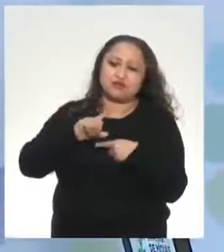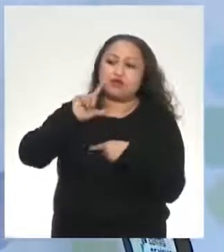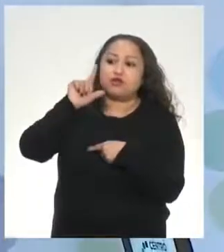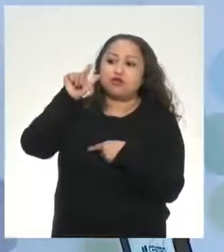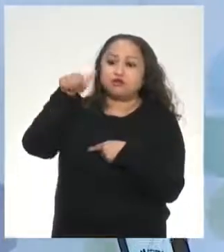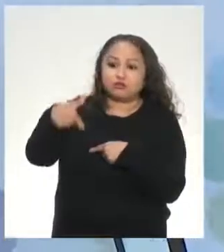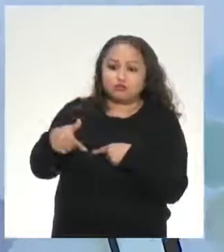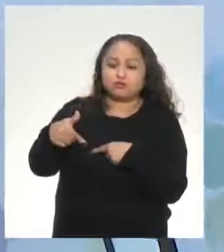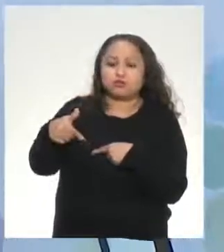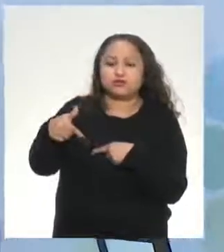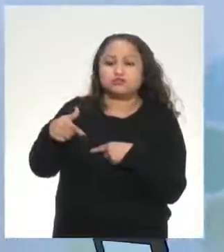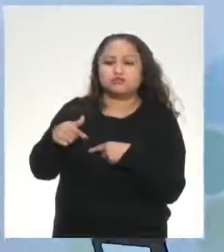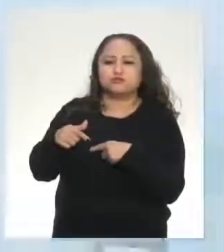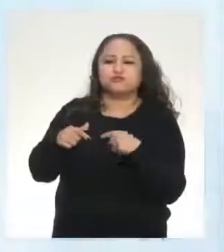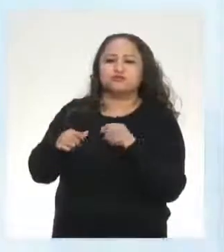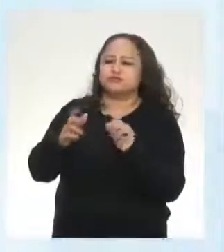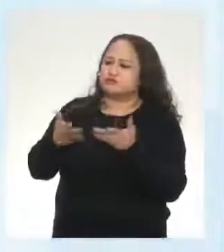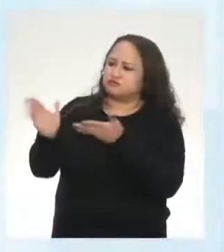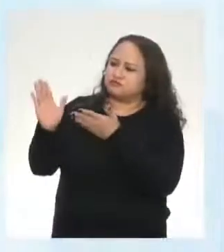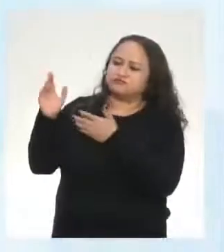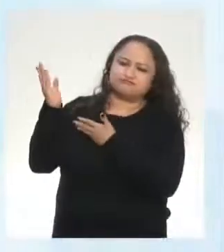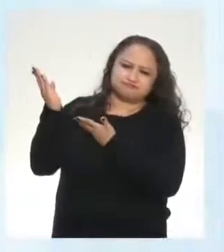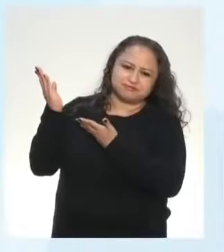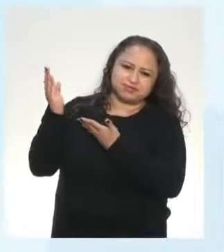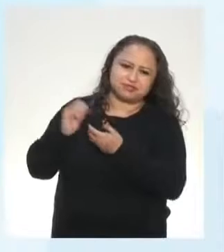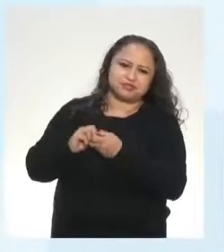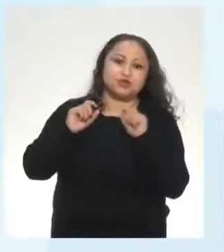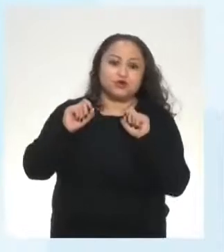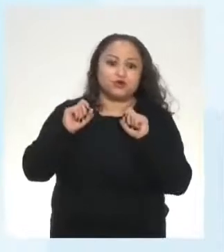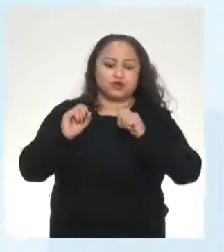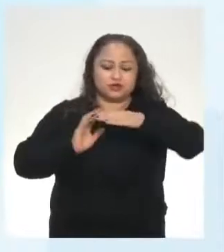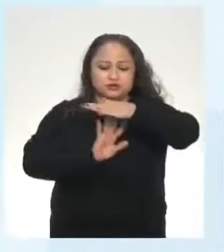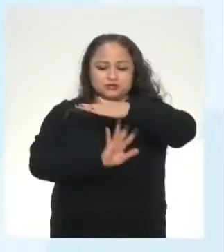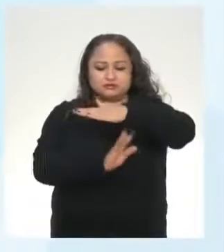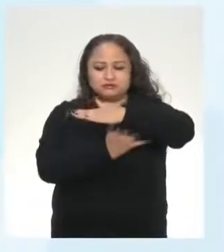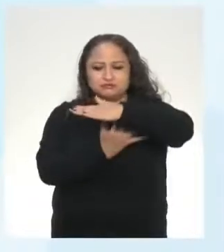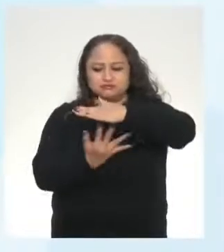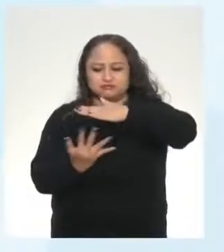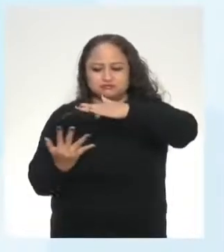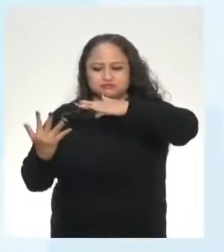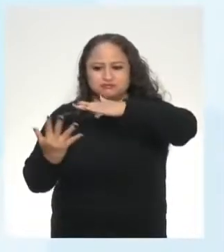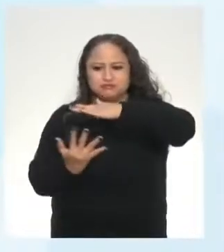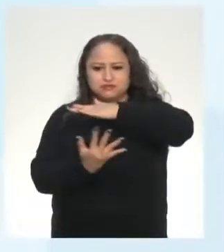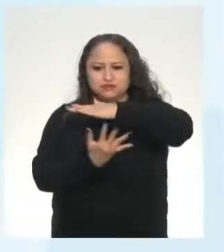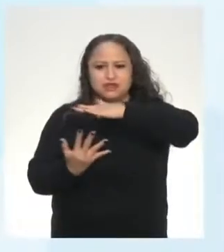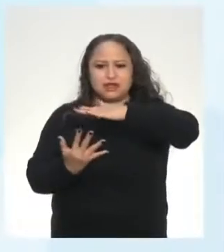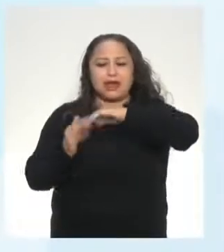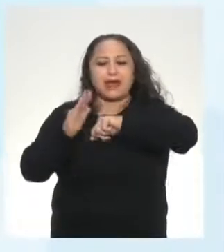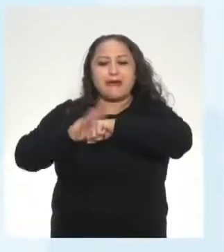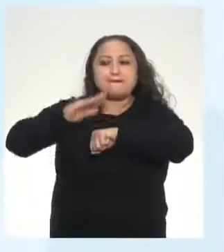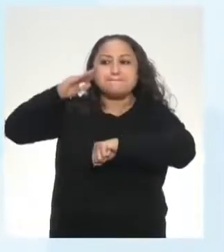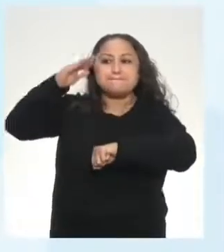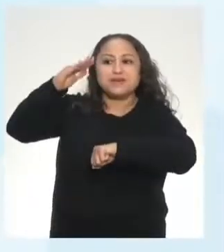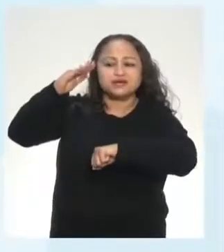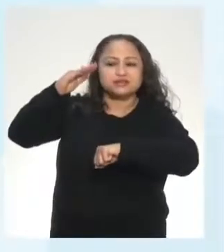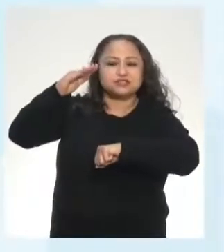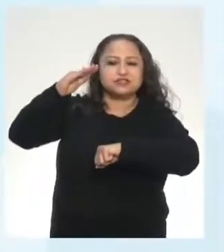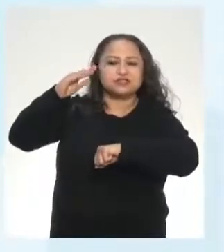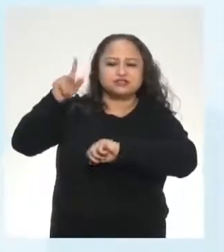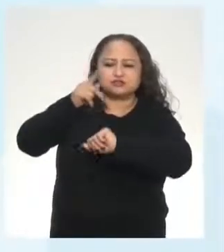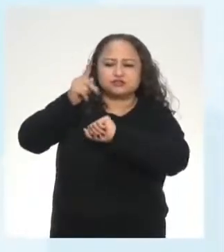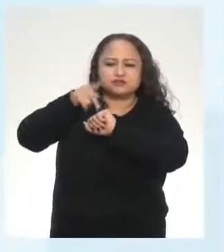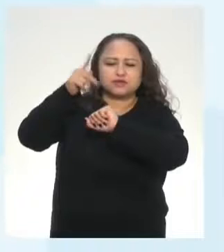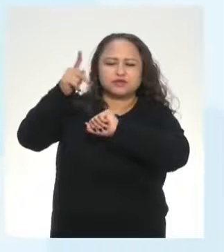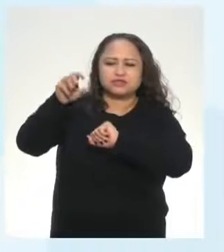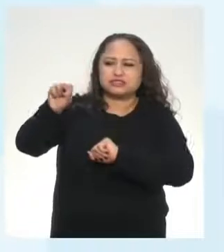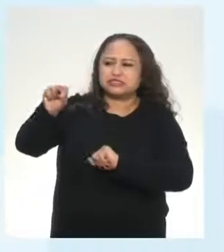os deslocamentos, primeiro os deslocamentos internos, né, que boa parte dos países aí, Síria,